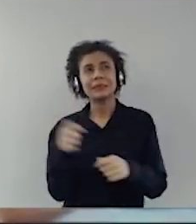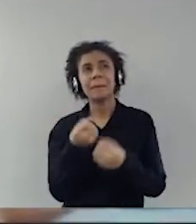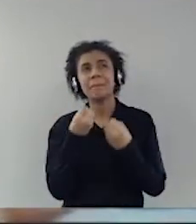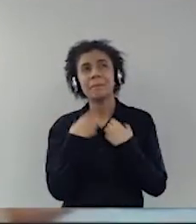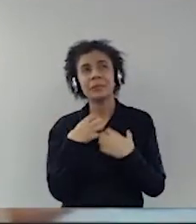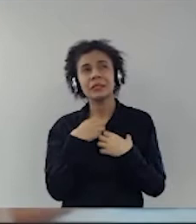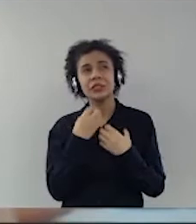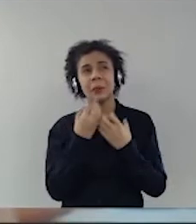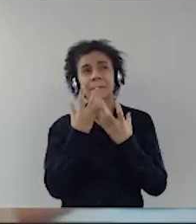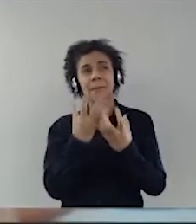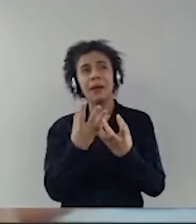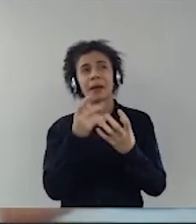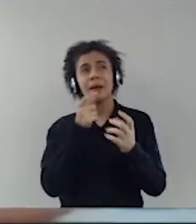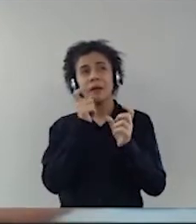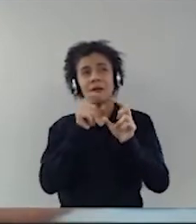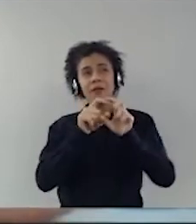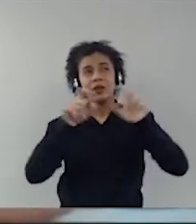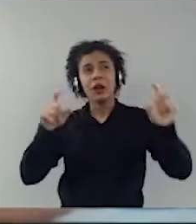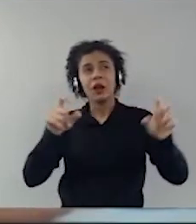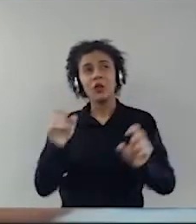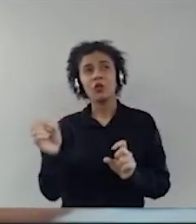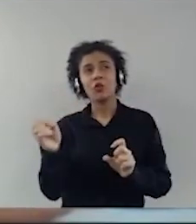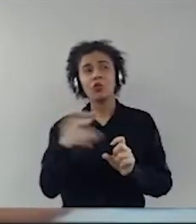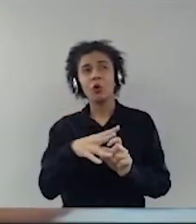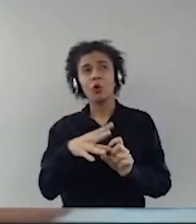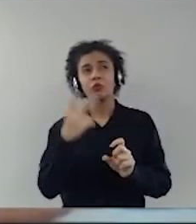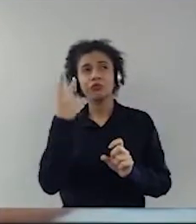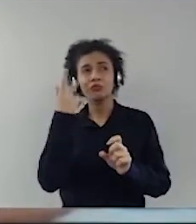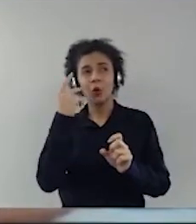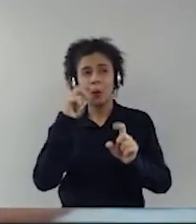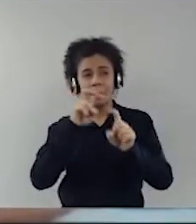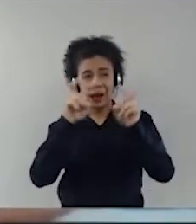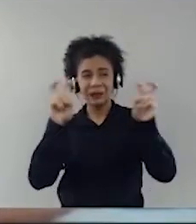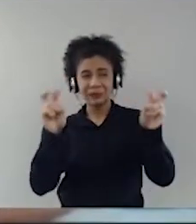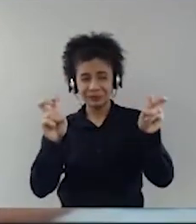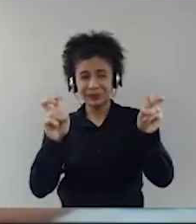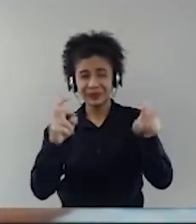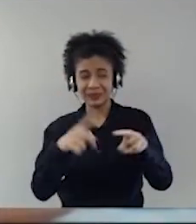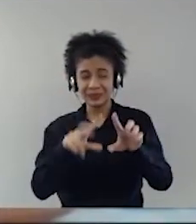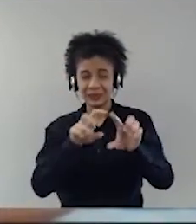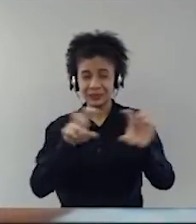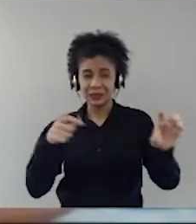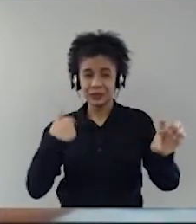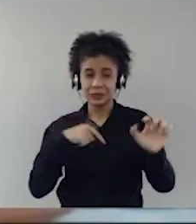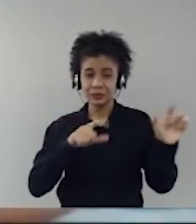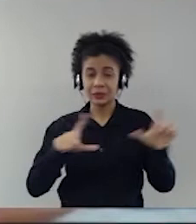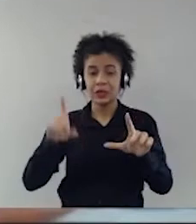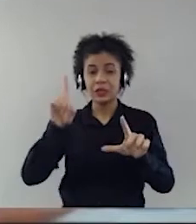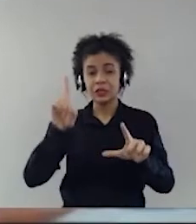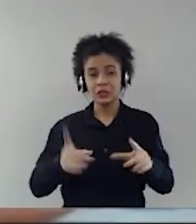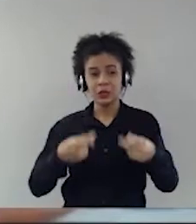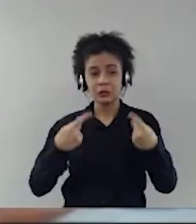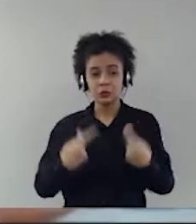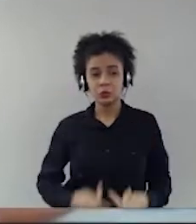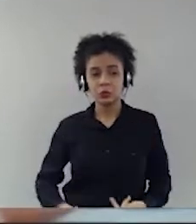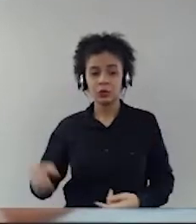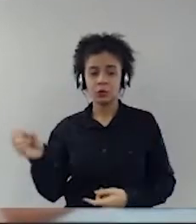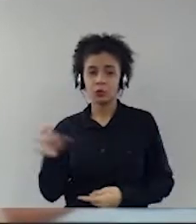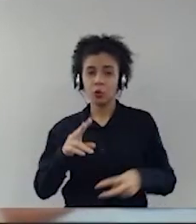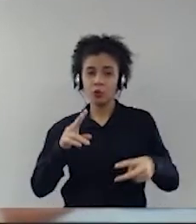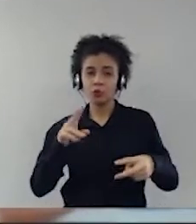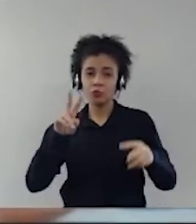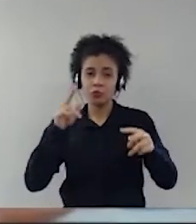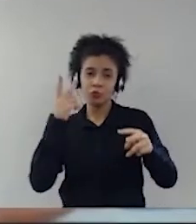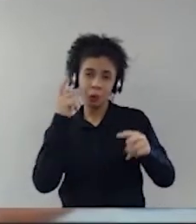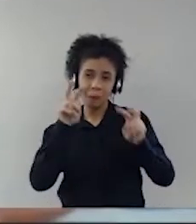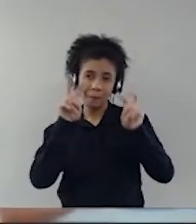com essa expressão, o novo normal, que intitula nosso painel, os direitos humanos e o novo normal.